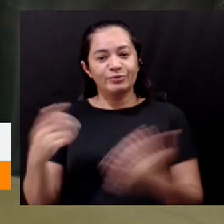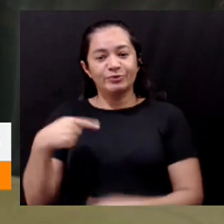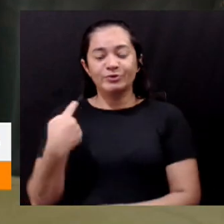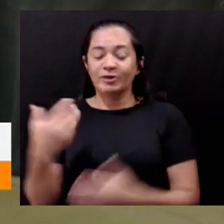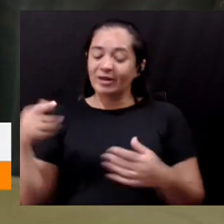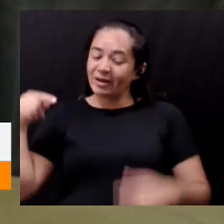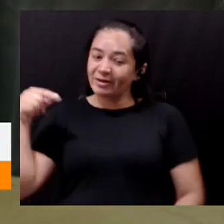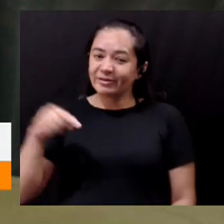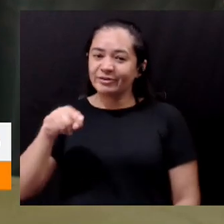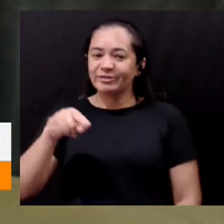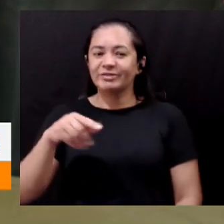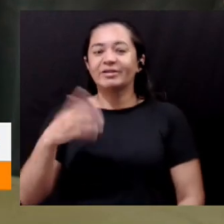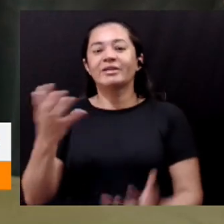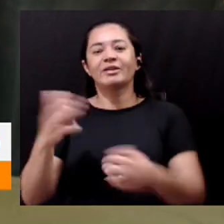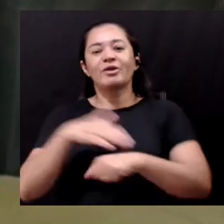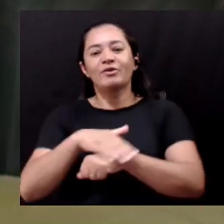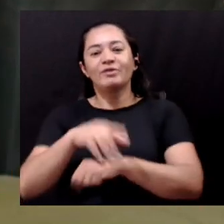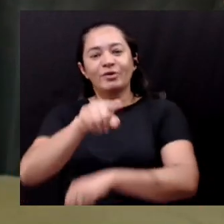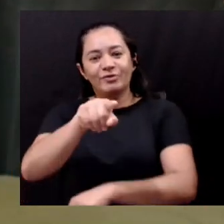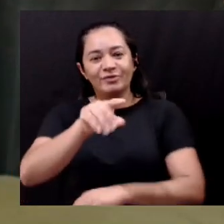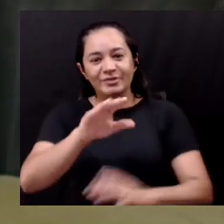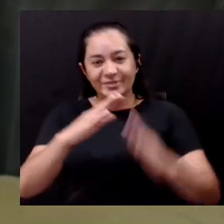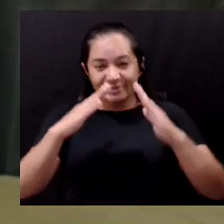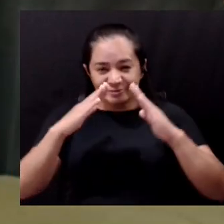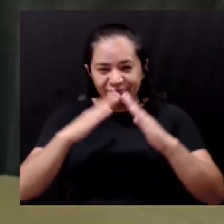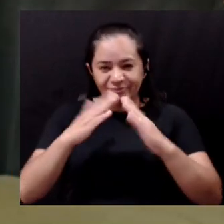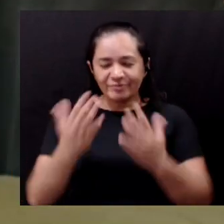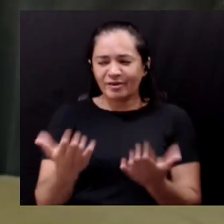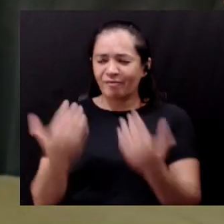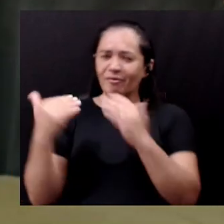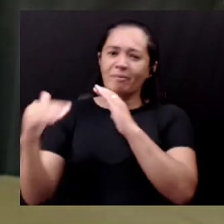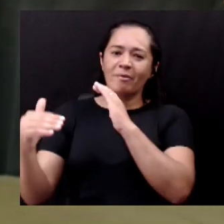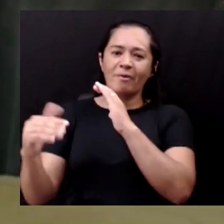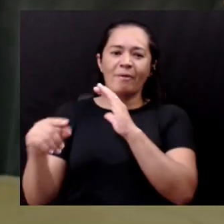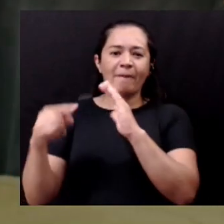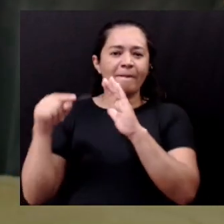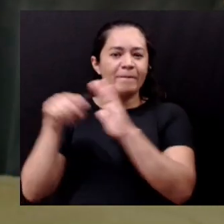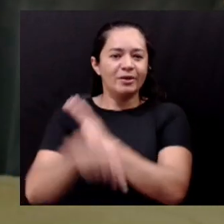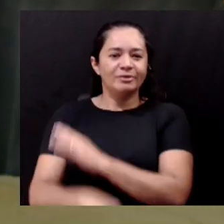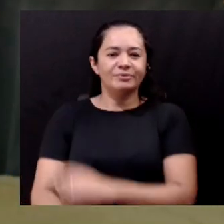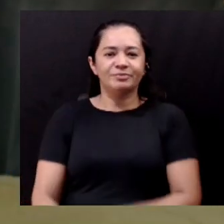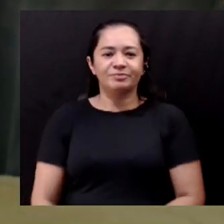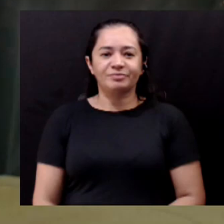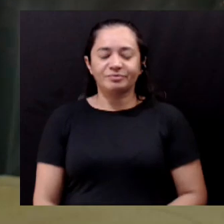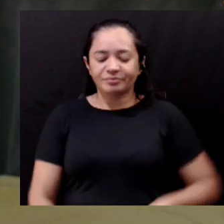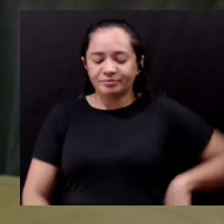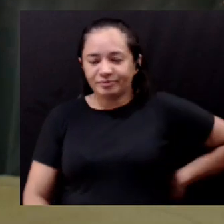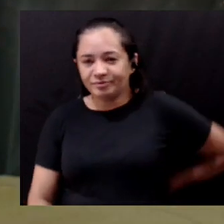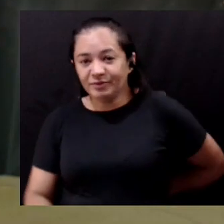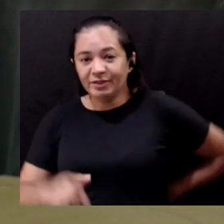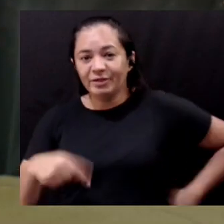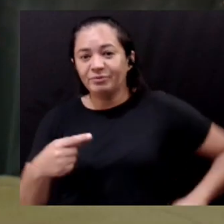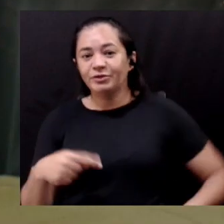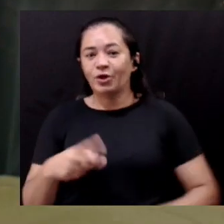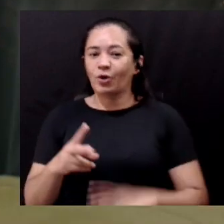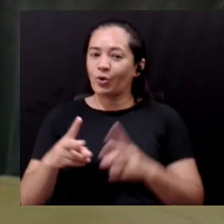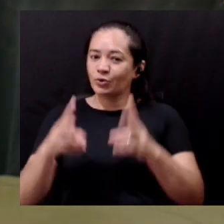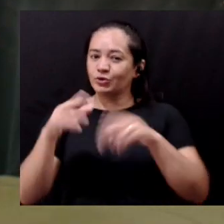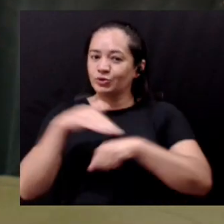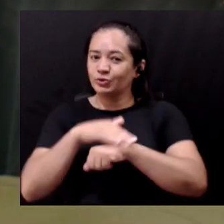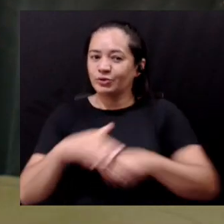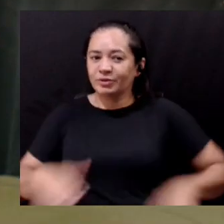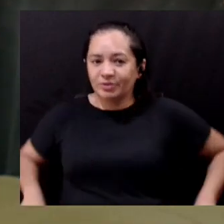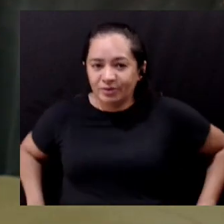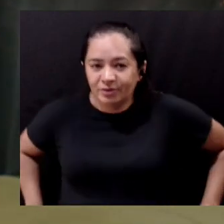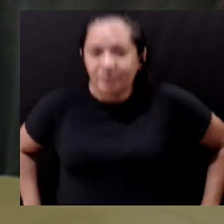lado. 8h31. Produção, pode mandar a primeira e daqui a pouquinho a gente continua abordando, então, é o que está no nosso roteiro aqui. Vamos lá. A Carolina